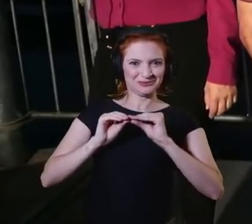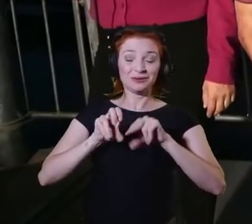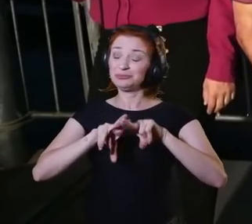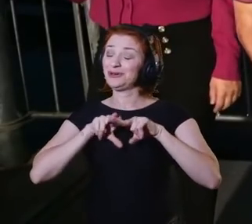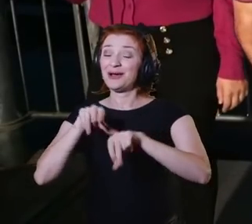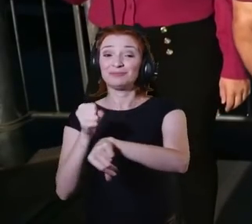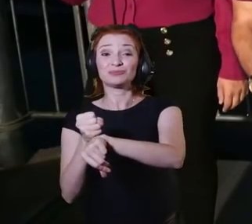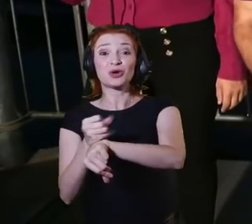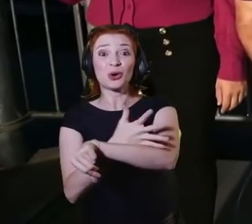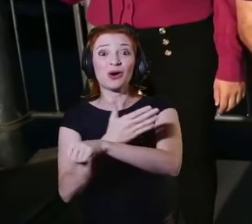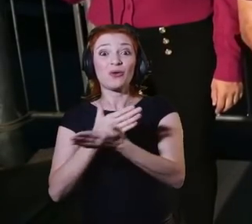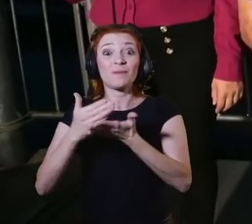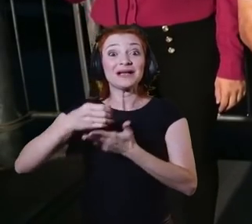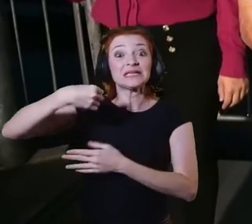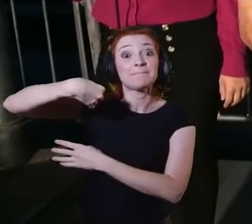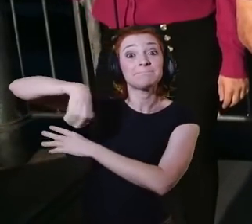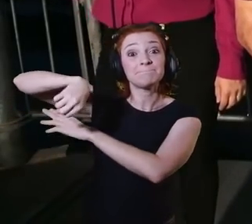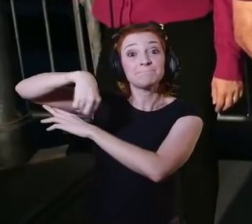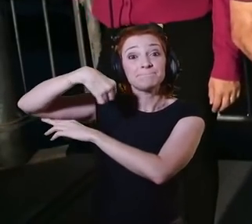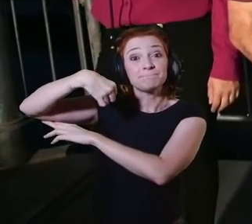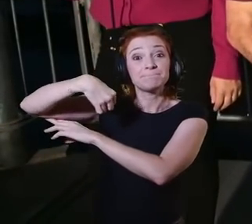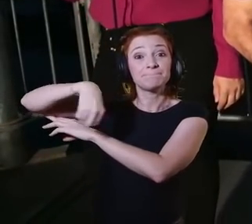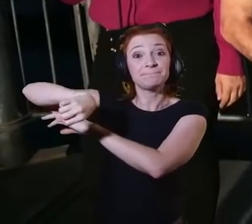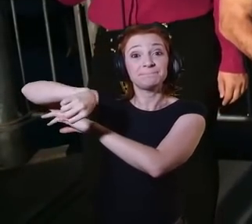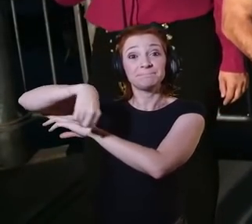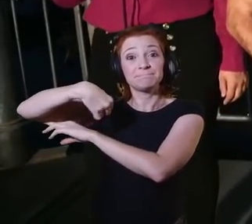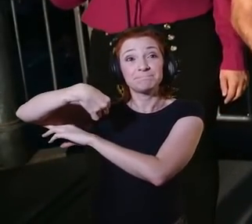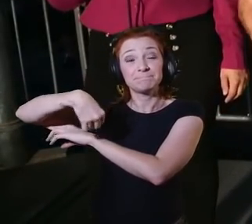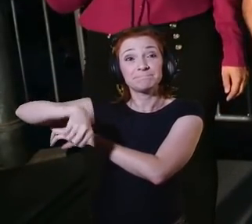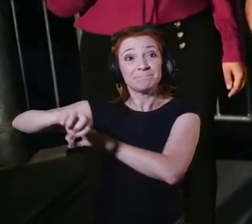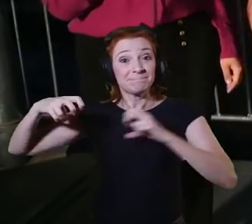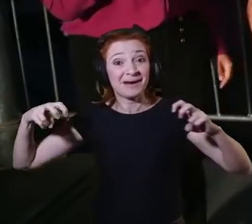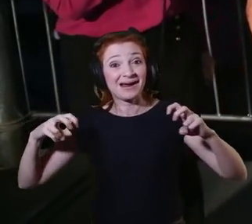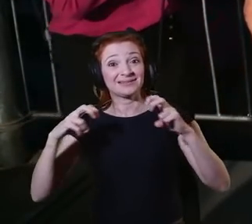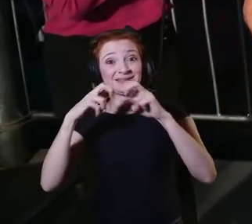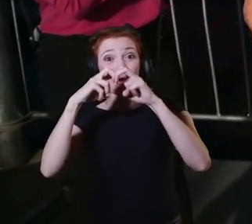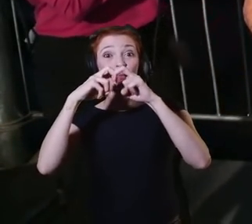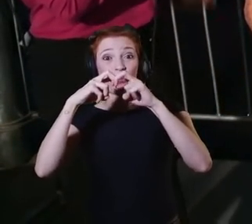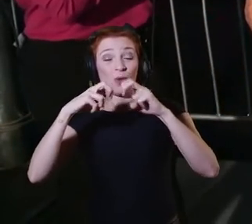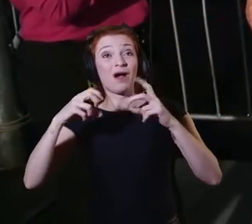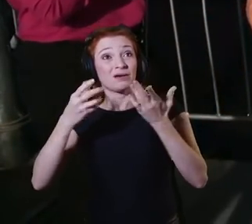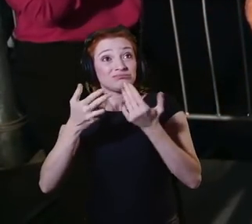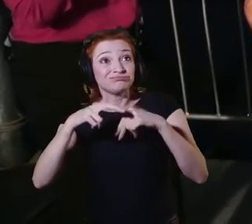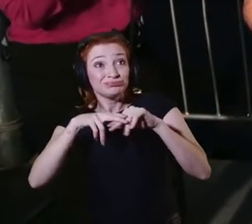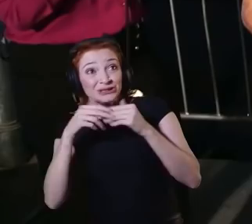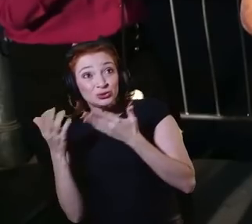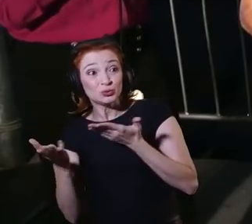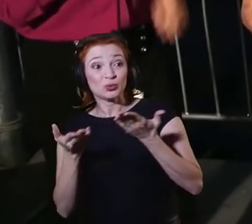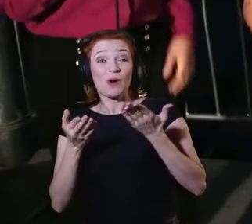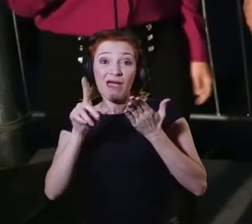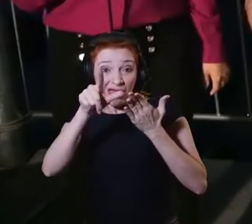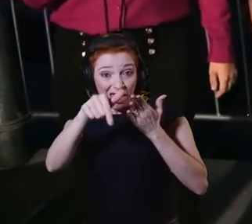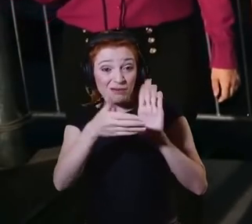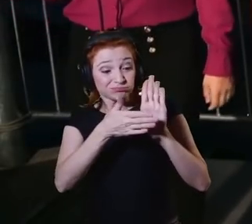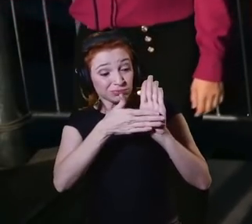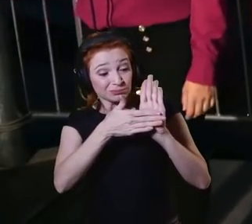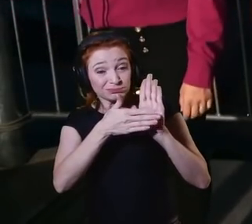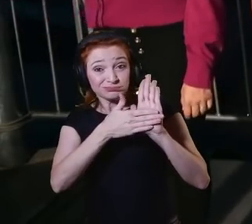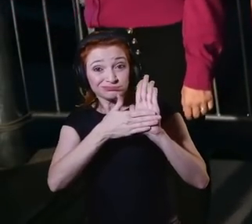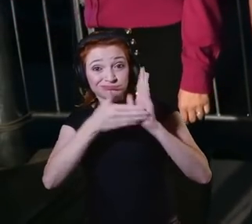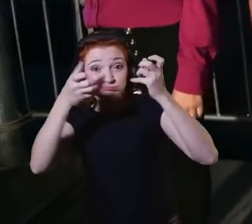que começam com o badalar dos sinos, Kátia, Zé e também Cleberson. Essa tem sido a proposta da